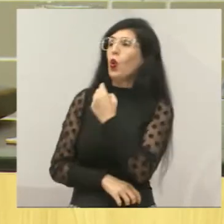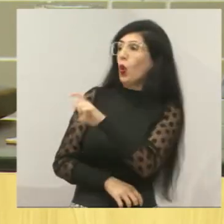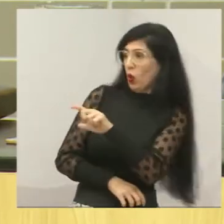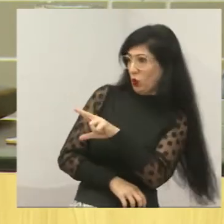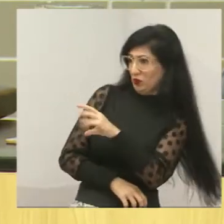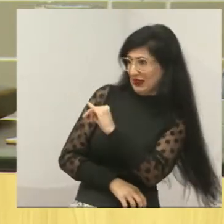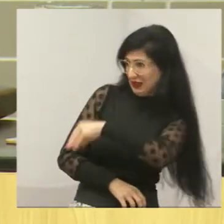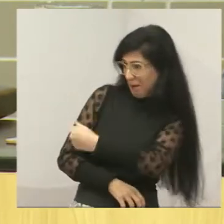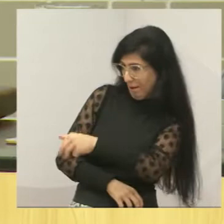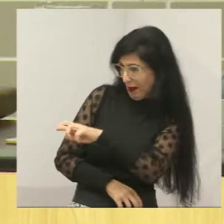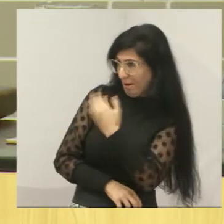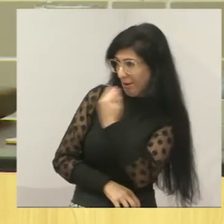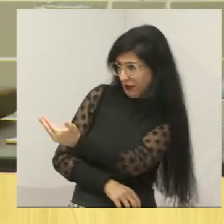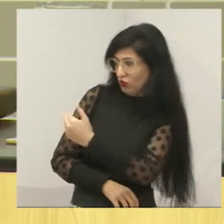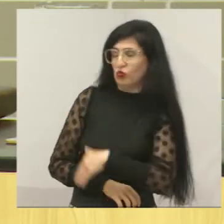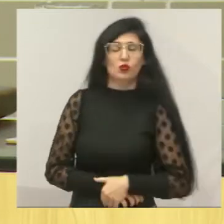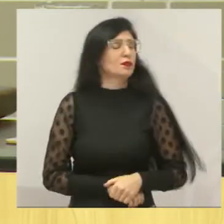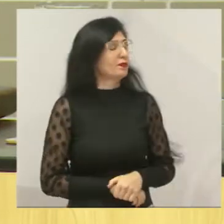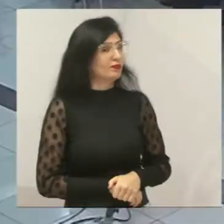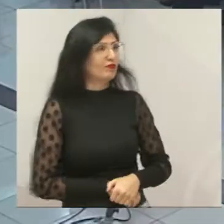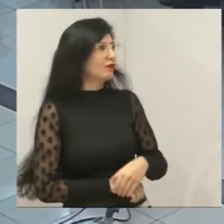temos mais moção, senhor presidente.